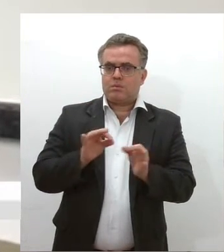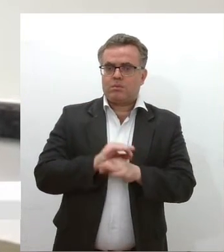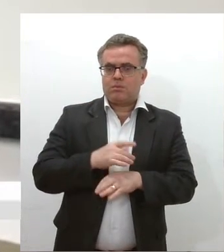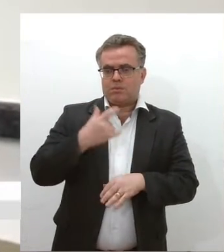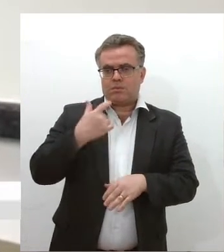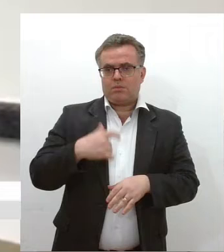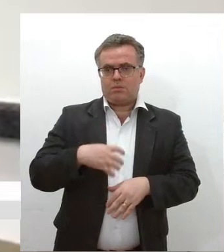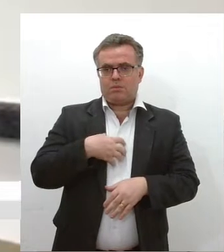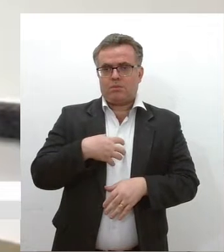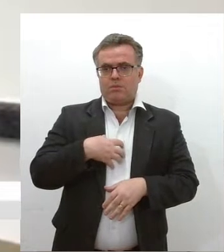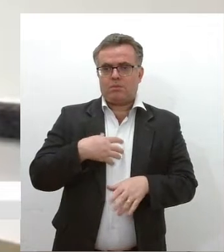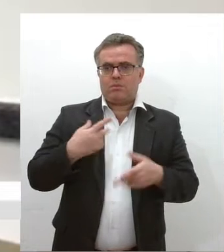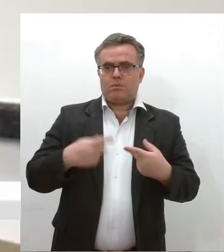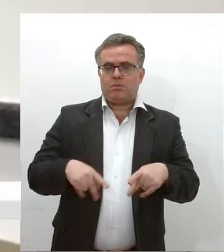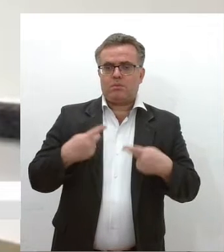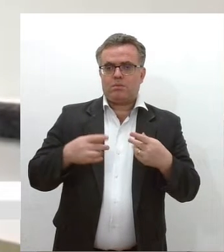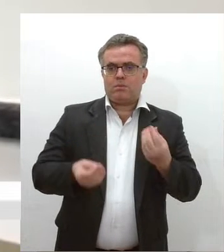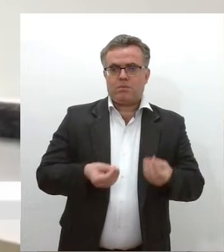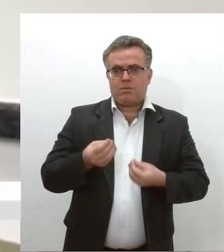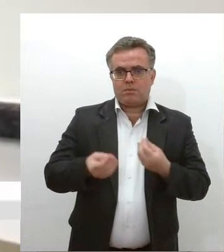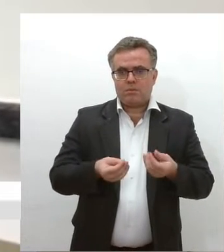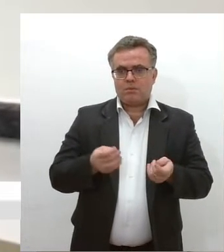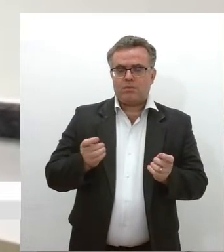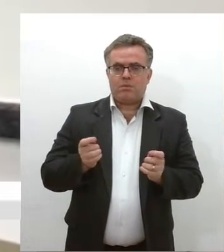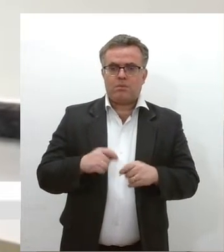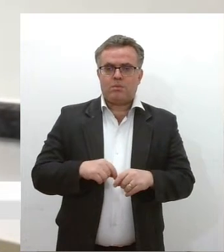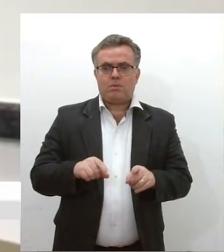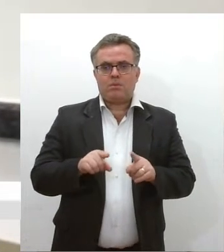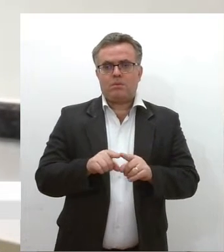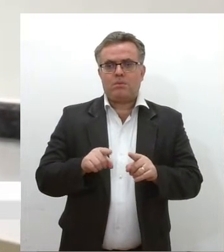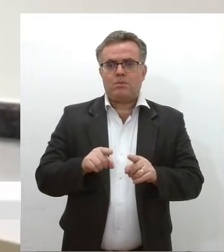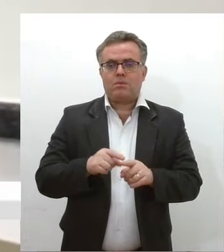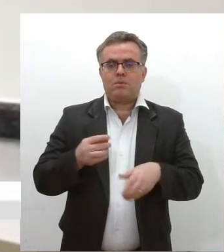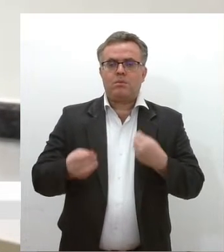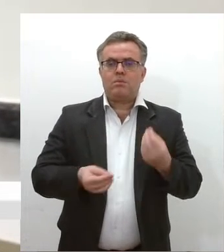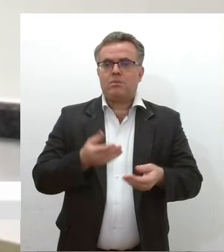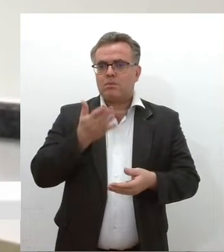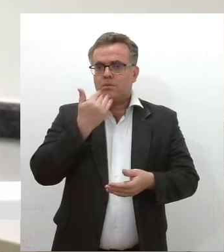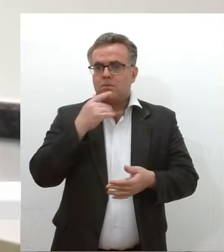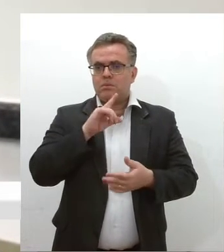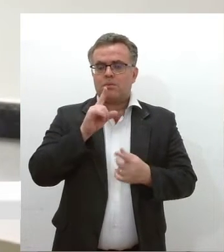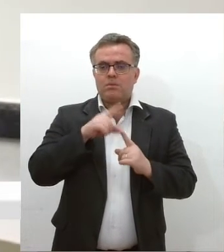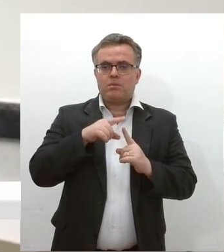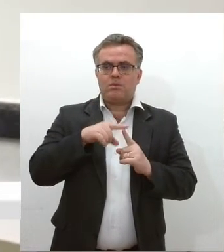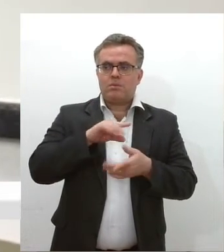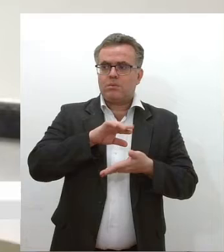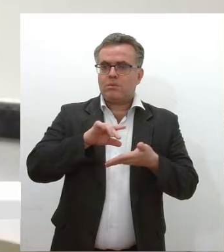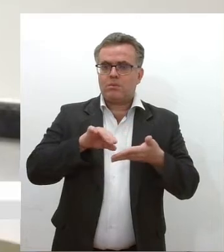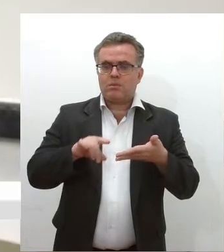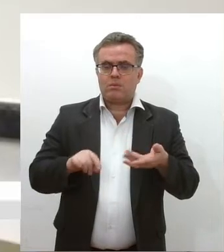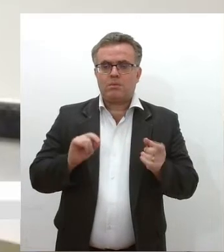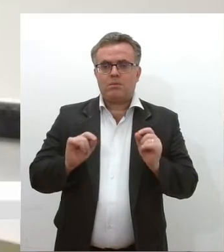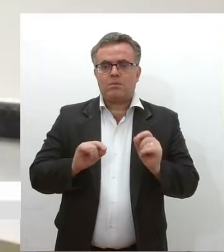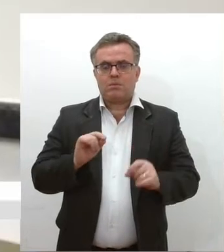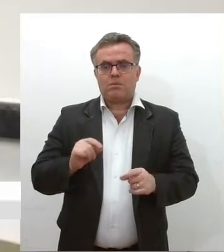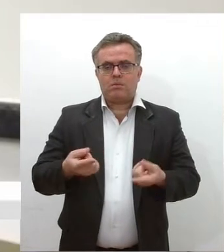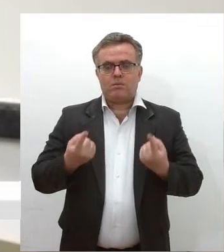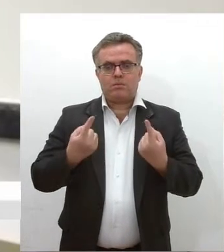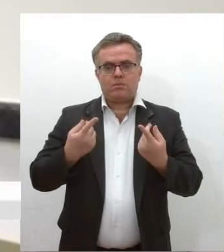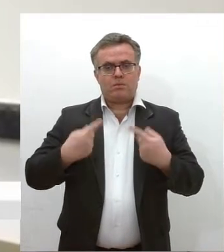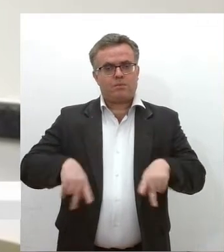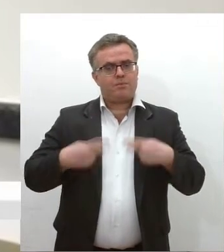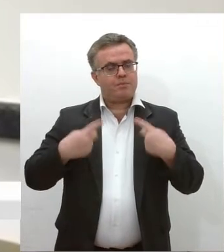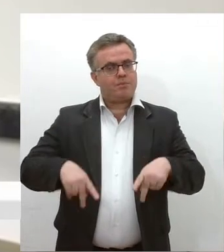seus sintomas, sobre até mesmo seus gostos alimentares e energia, que a nossa energia muda ao longo do ciclo. Inclusive, você